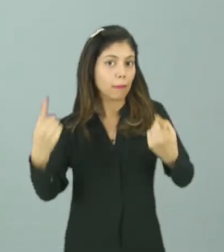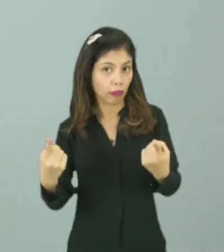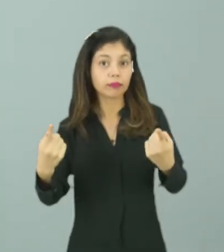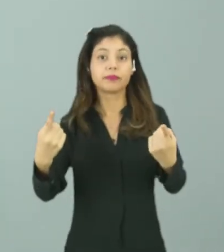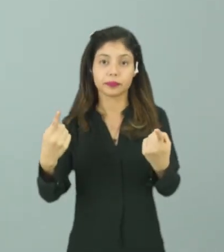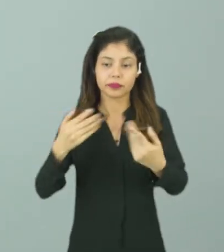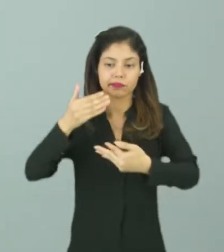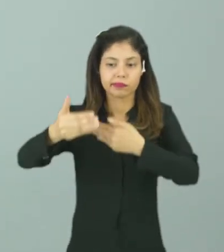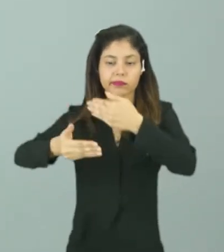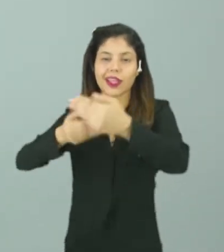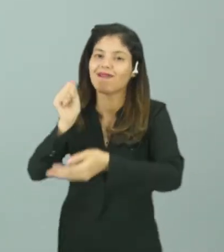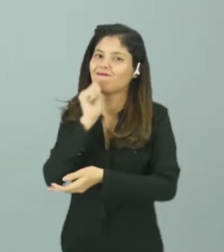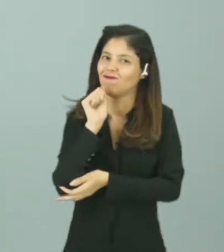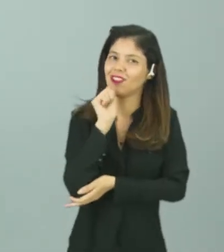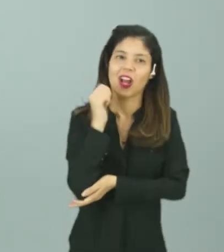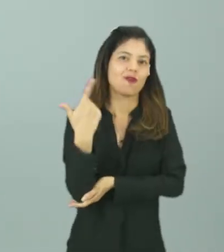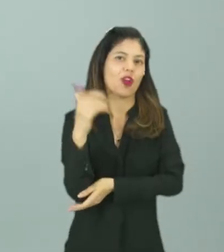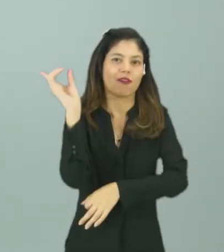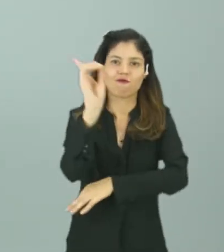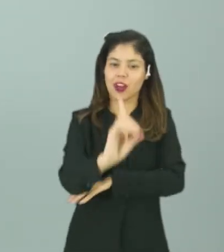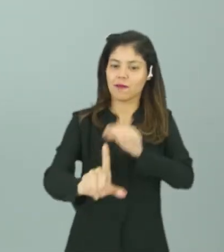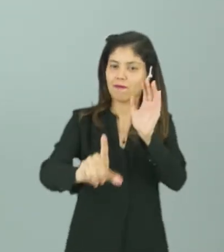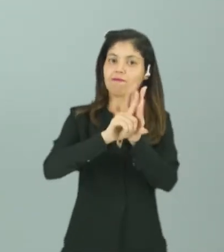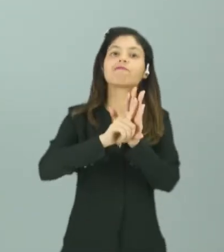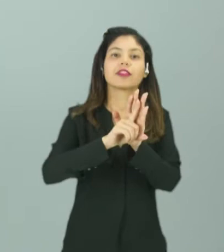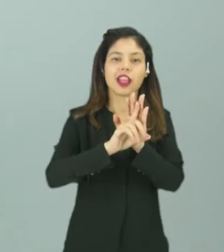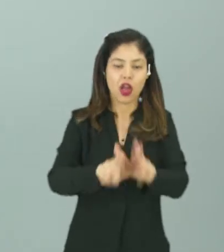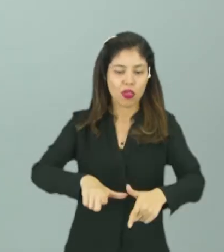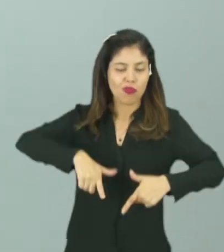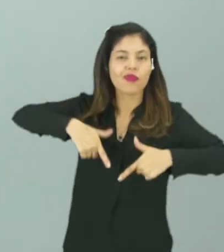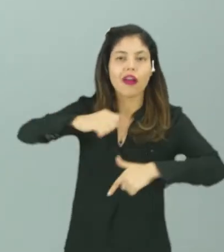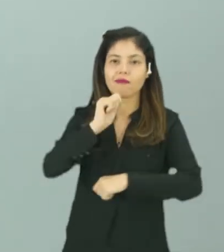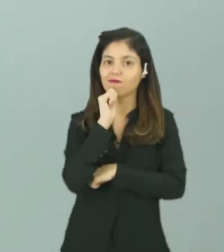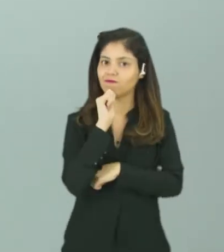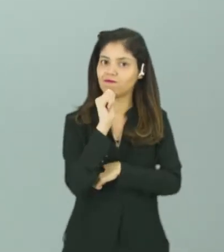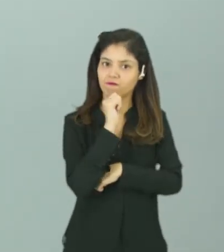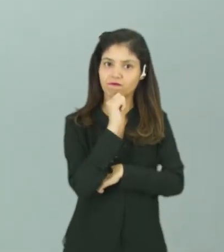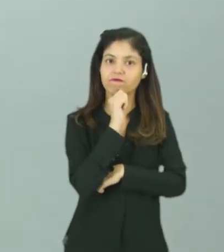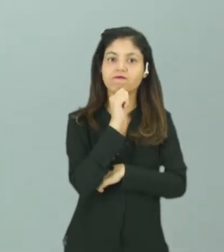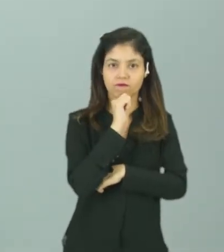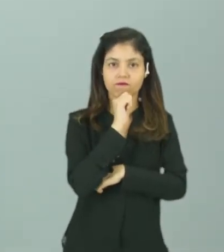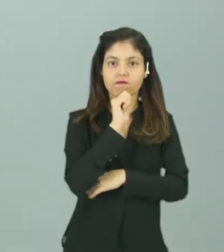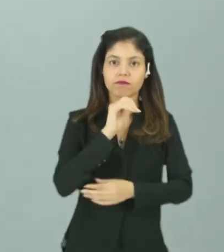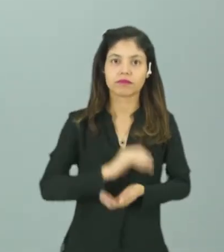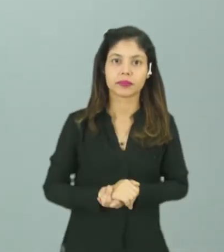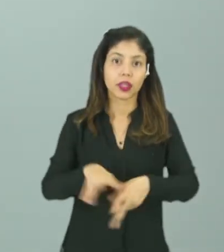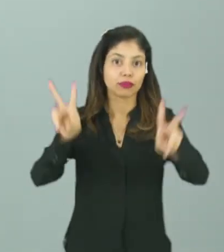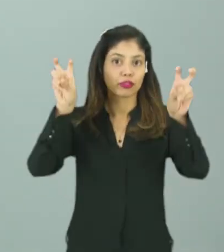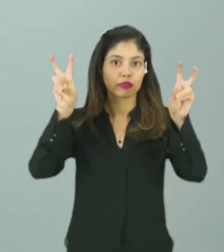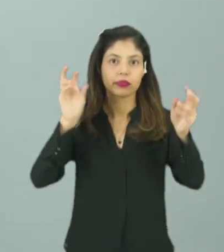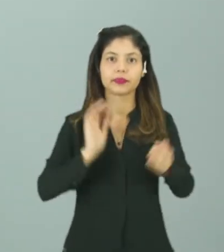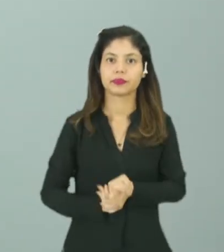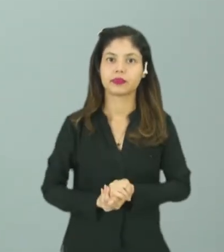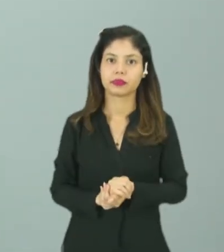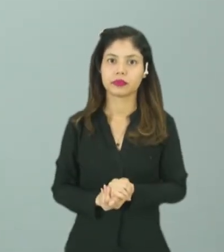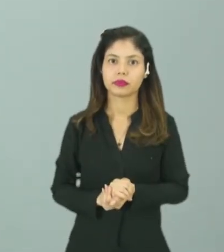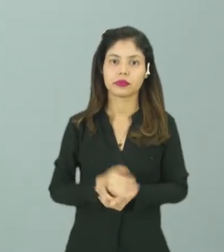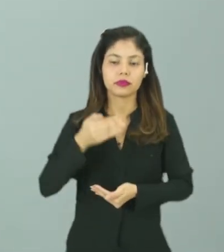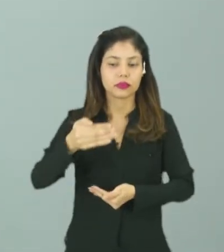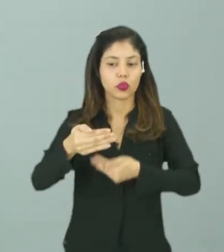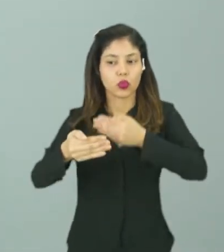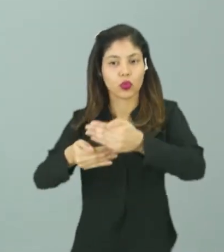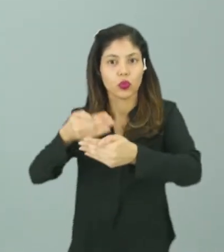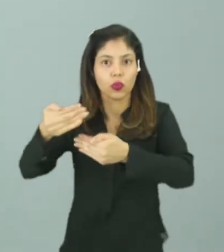em processos ainda não têm esse direito em lei, estão lutando ainda para se tornar tituladas. E aí é todo